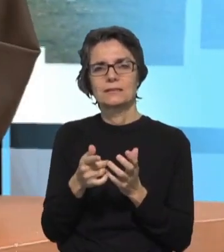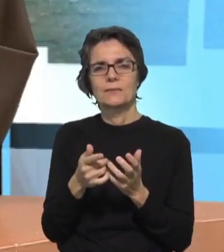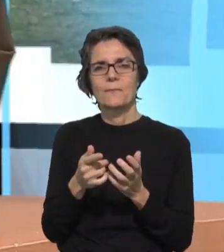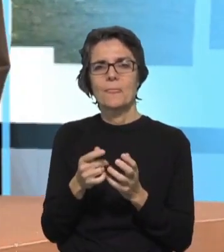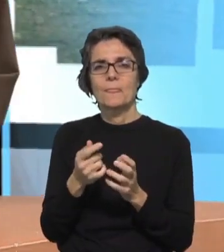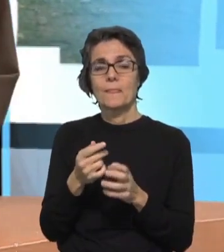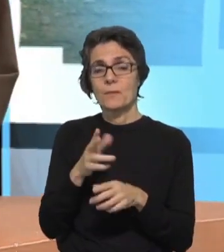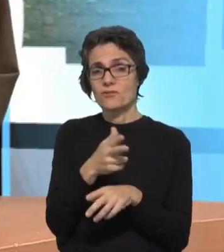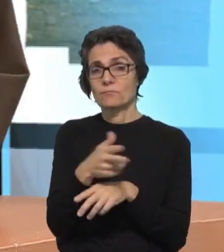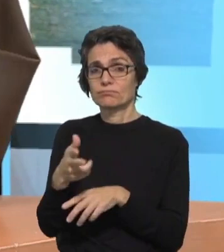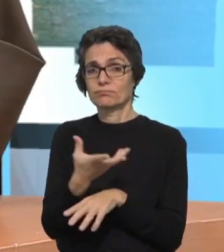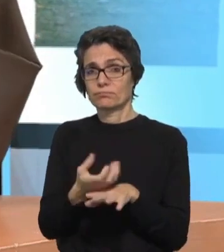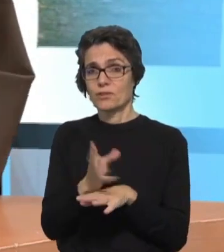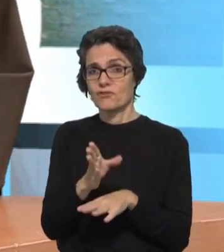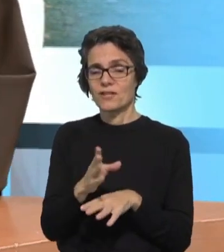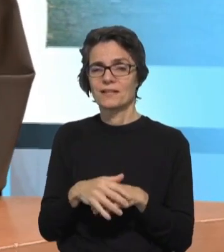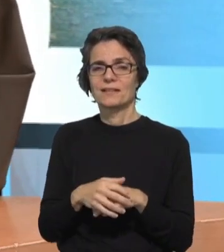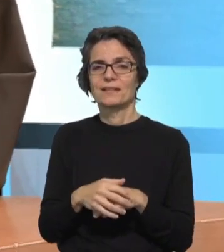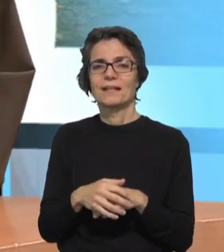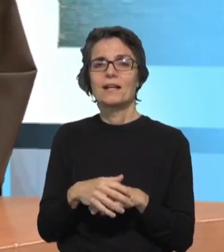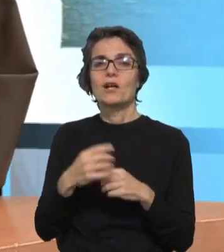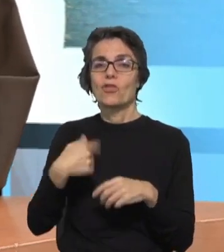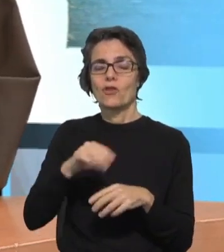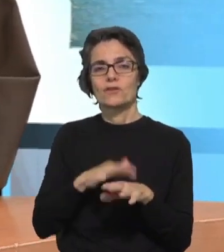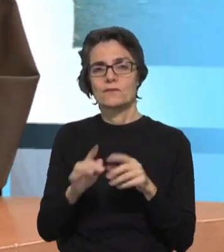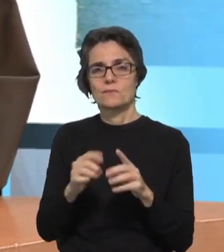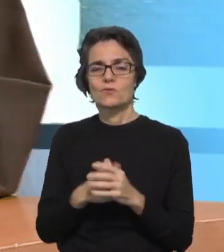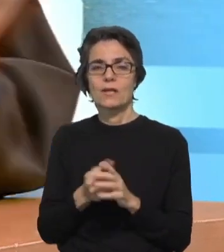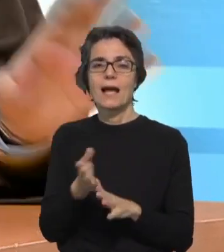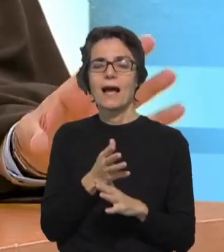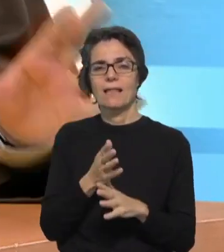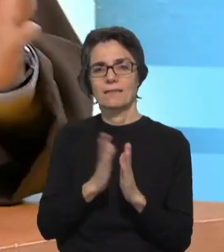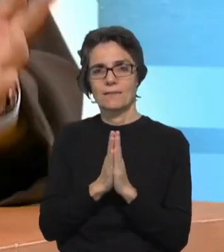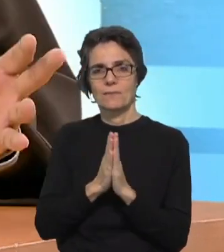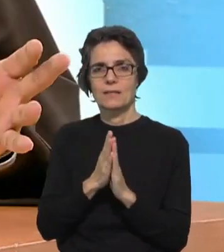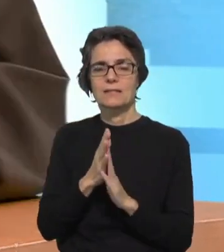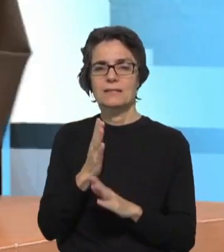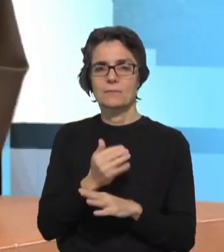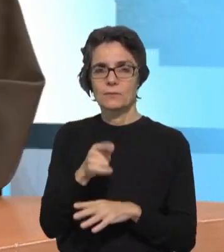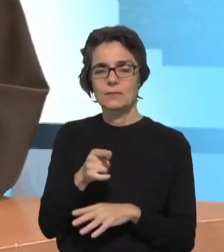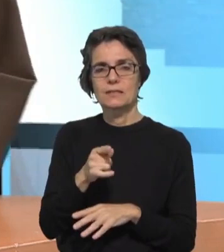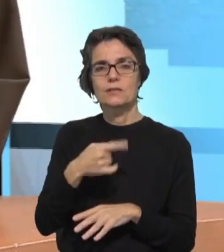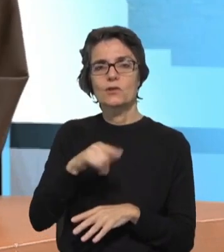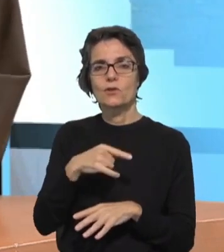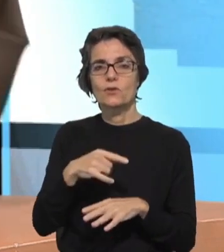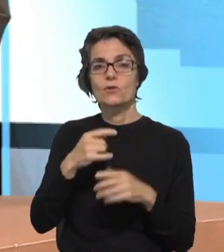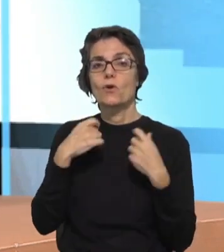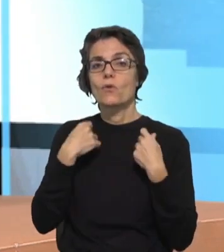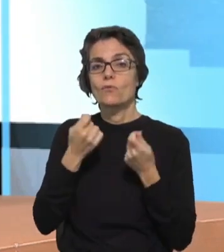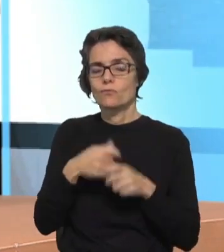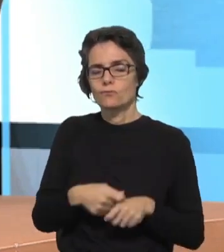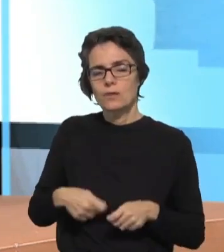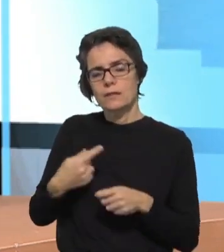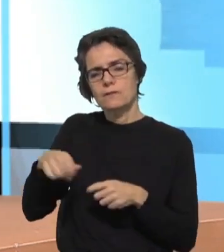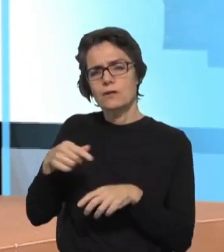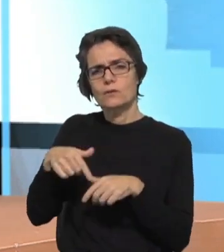muito rápida, os frades, uns minutos antes da missa do galo, vão para os seus quartos, as suas celas, em silêncio. Um